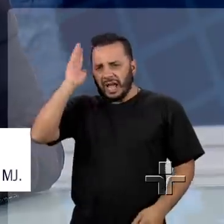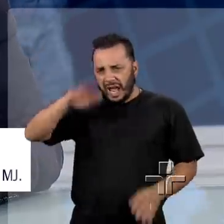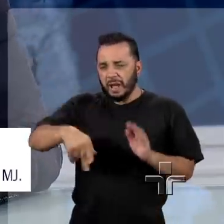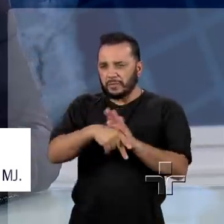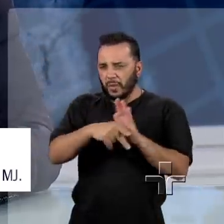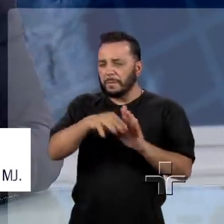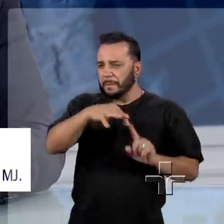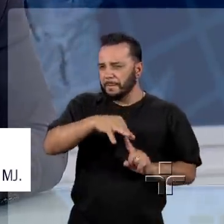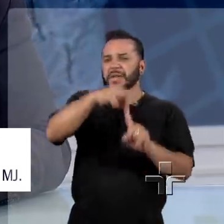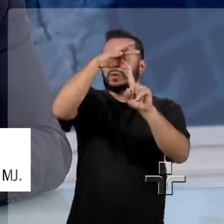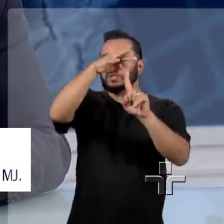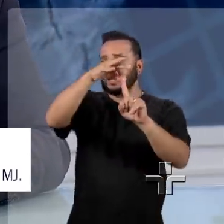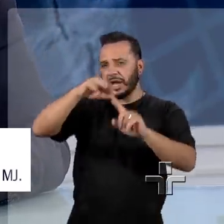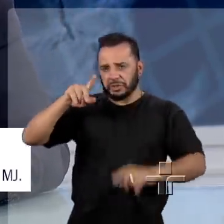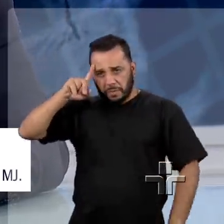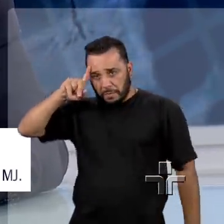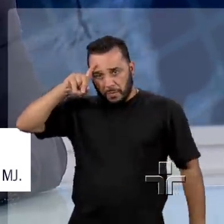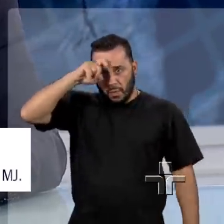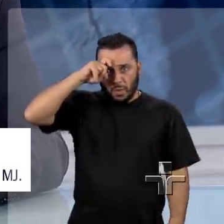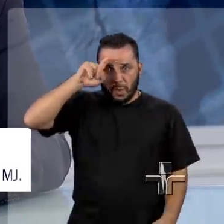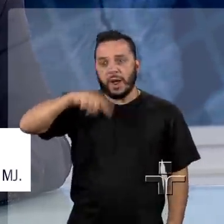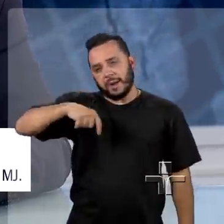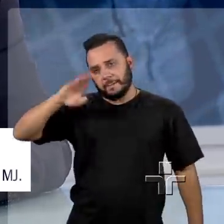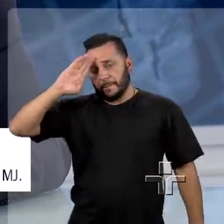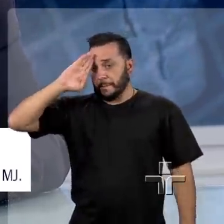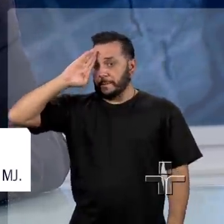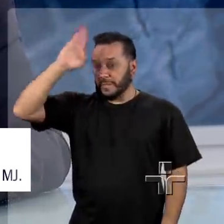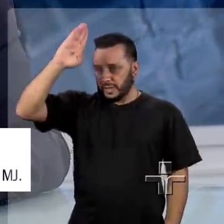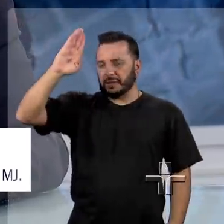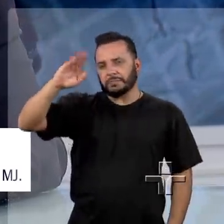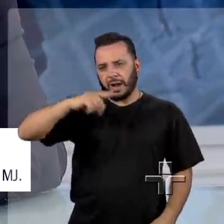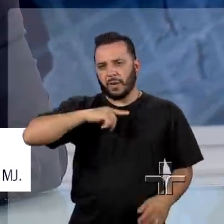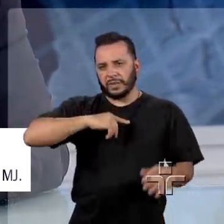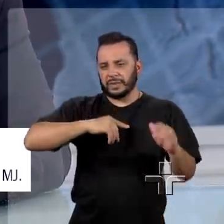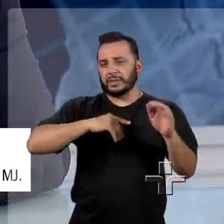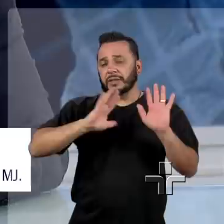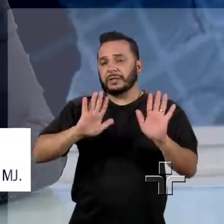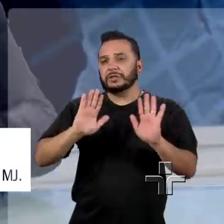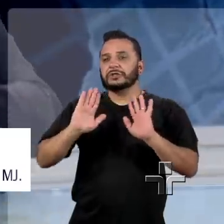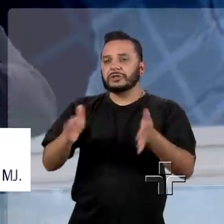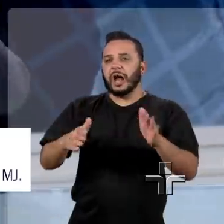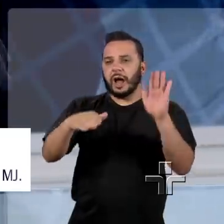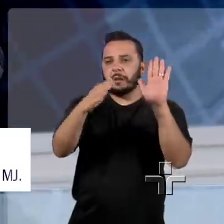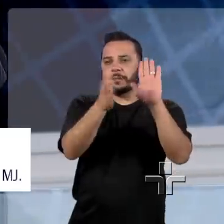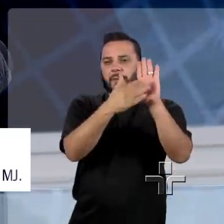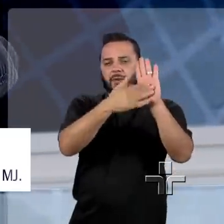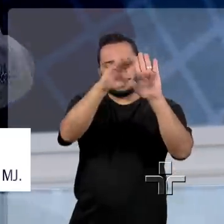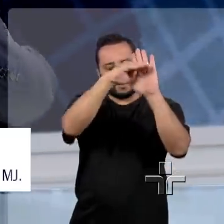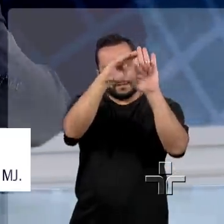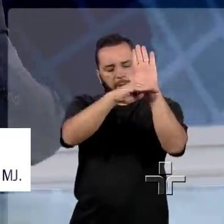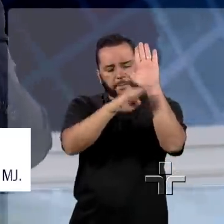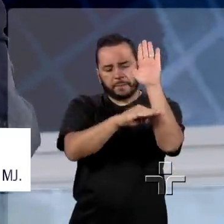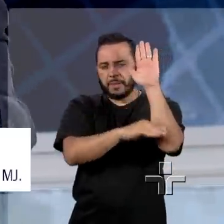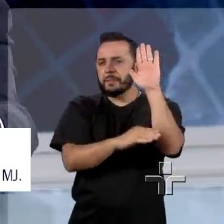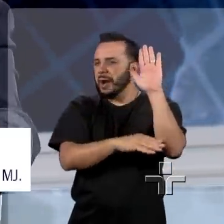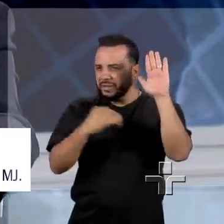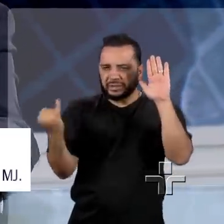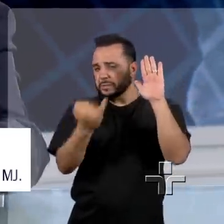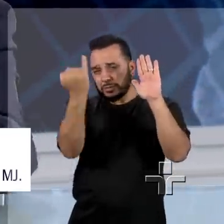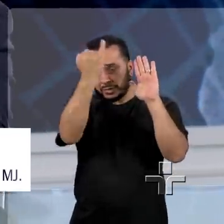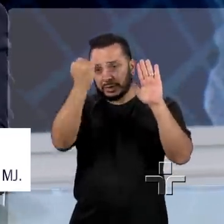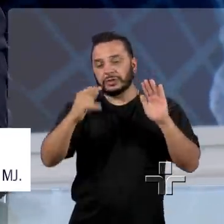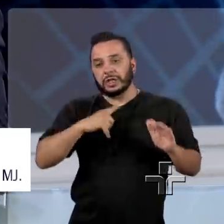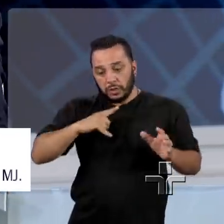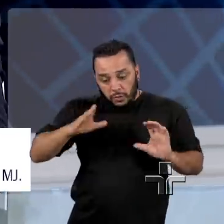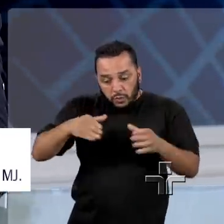uma figura central do novo governo e essas agendas serão agendas prioritárias. A formação desta frente